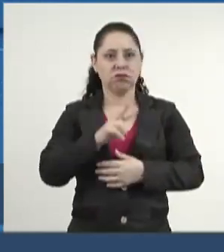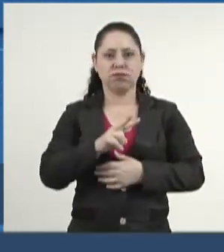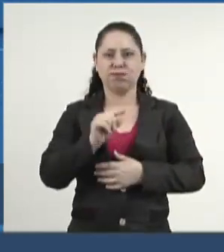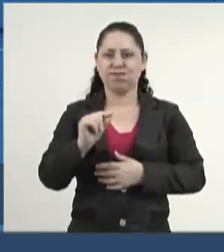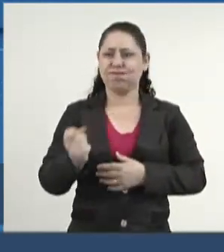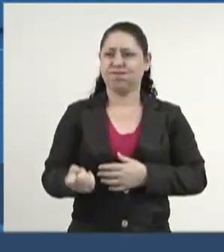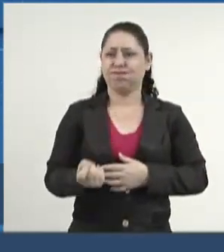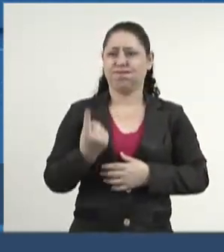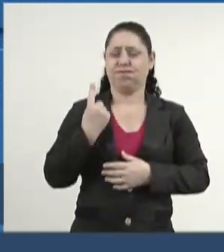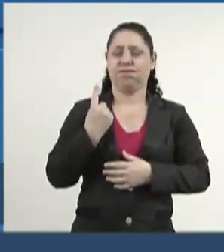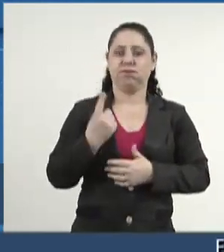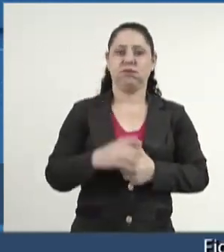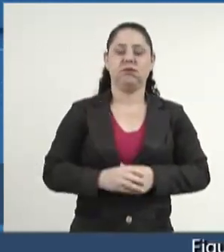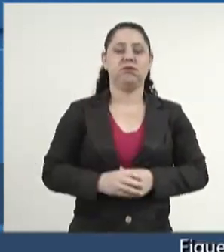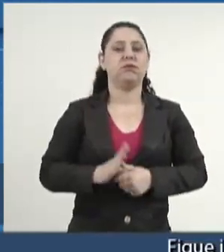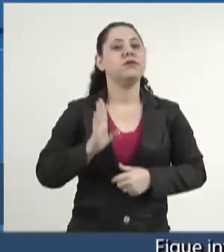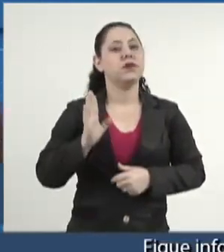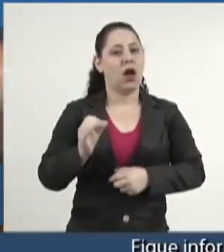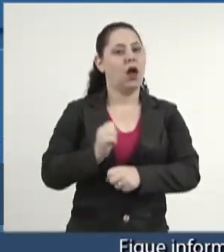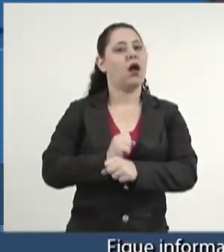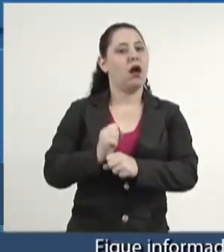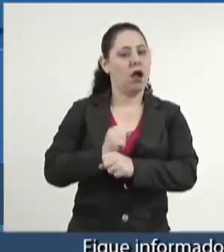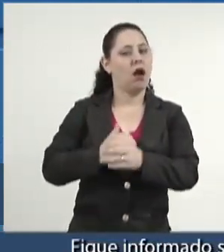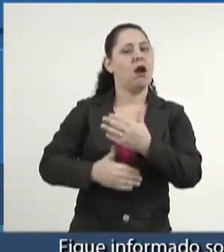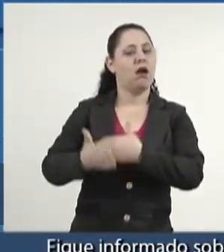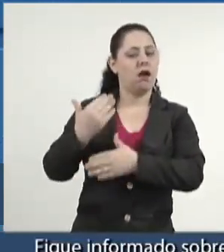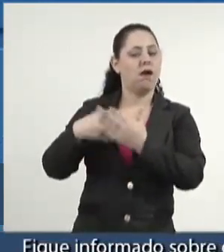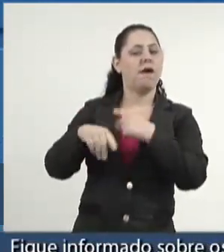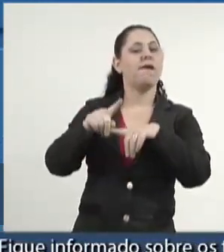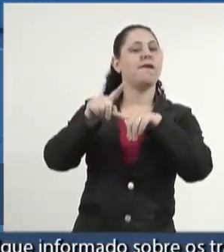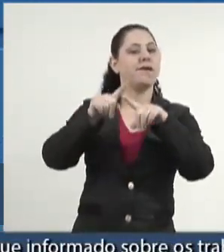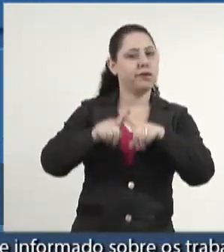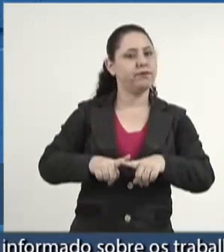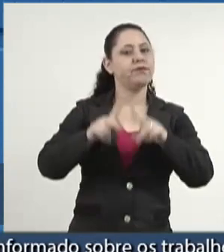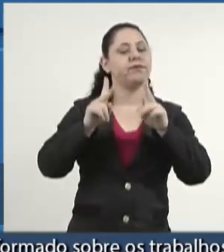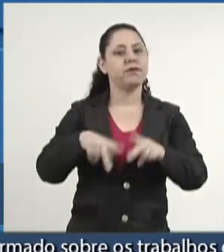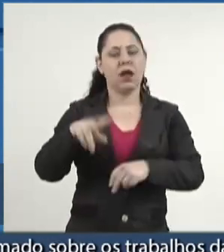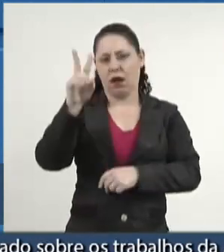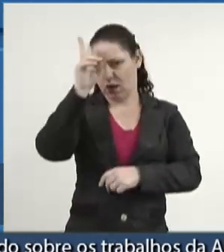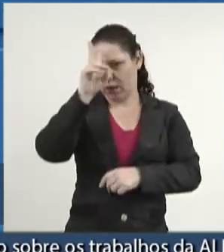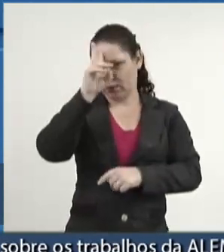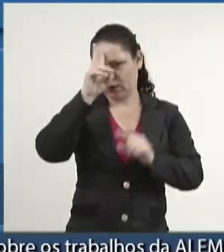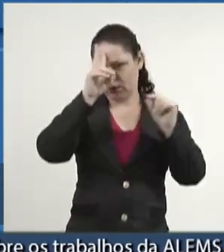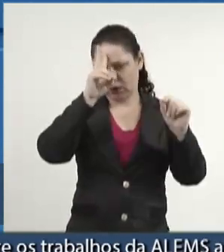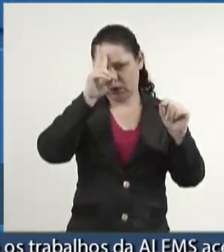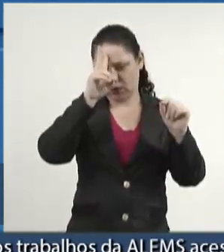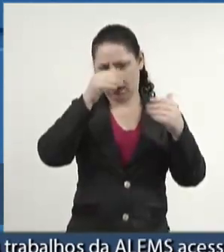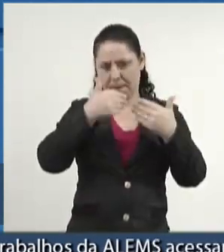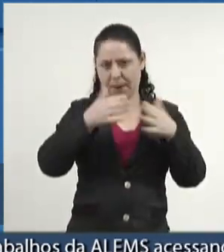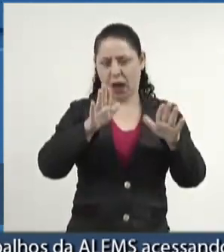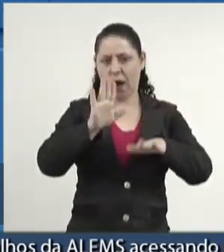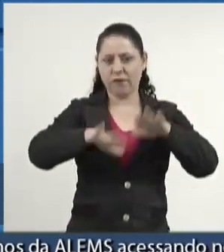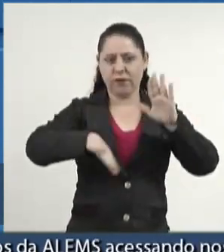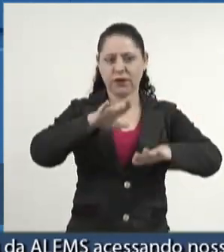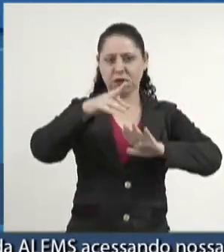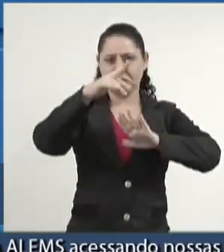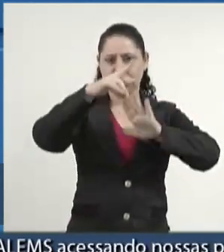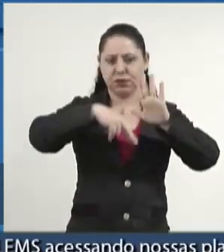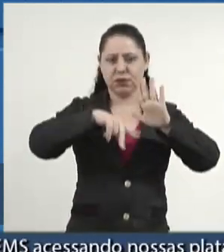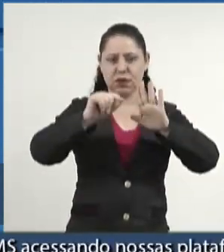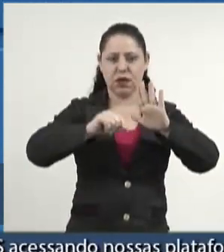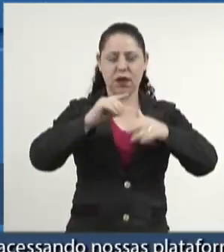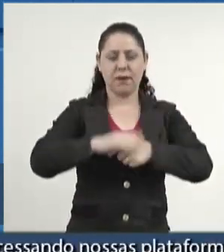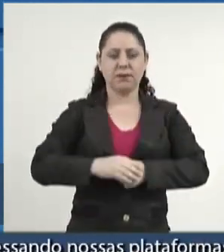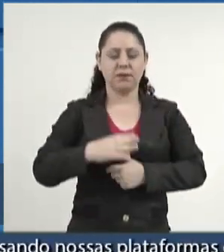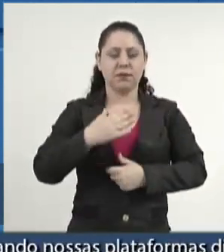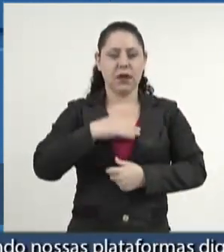que se sujeita. E isso já vem há anos nessa questão do concurso público. Eu me lembro que eles abrem, às vezes, os regramentos. Eu me lembro que a